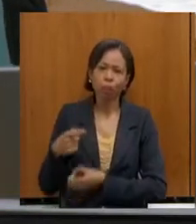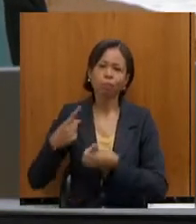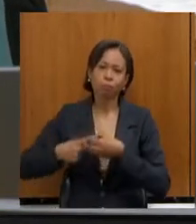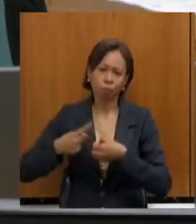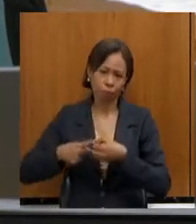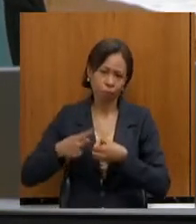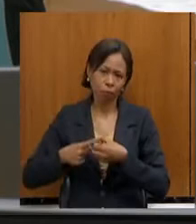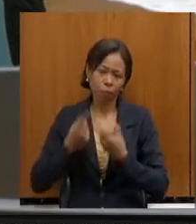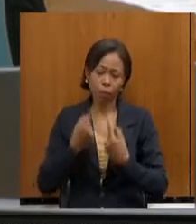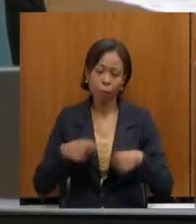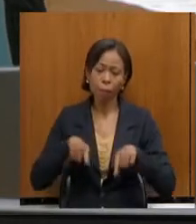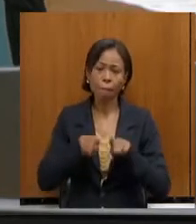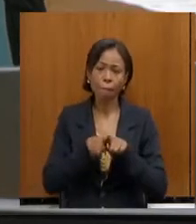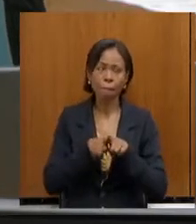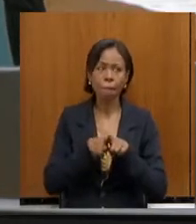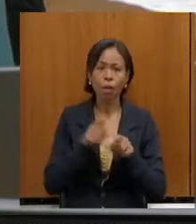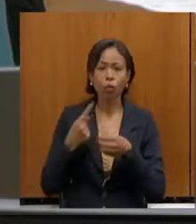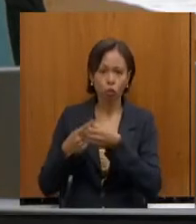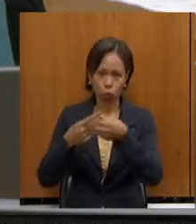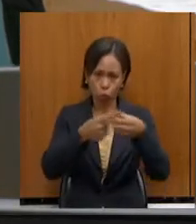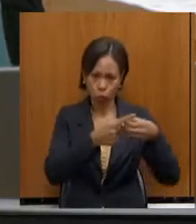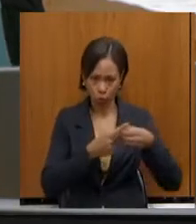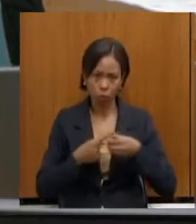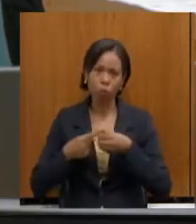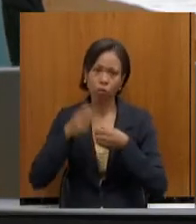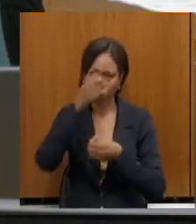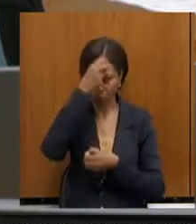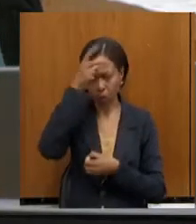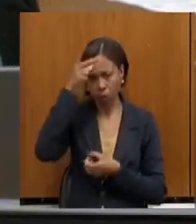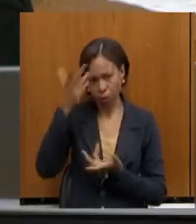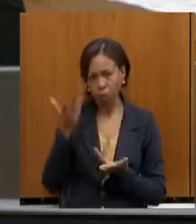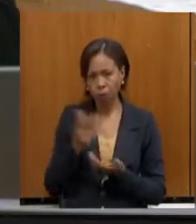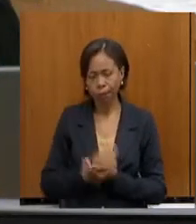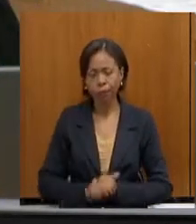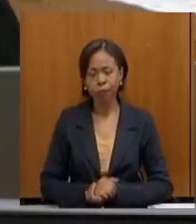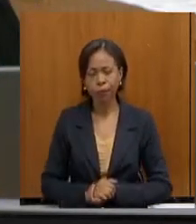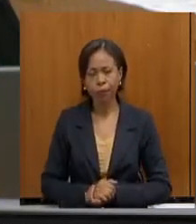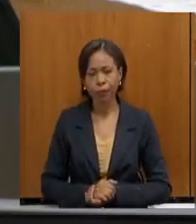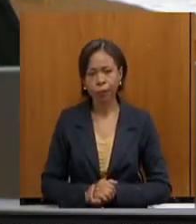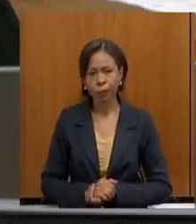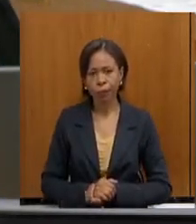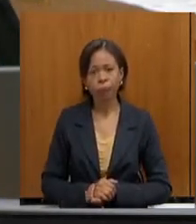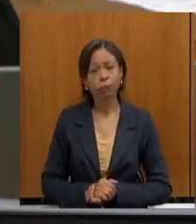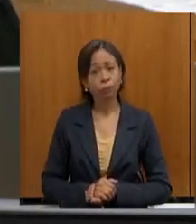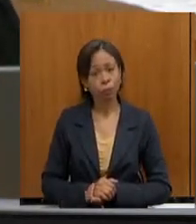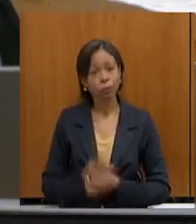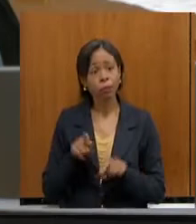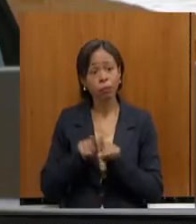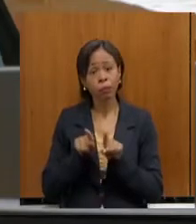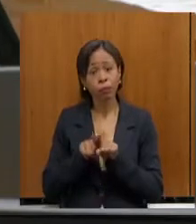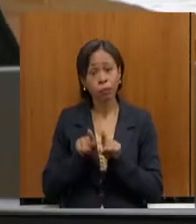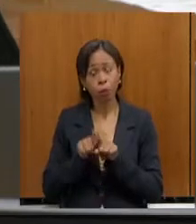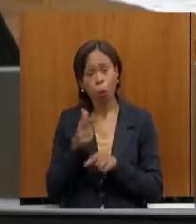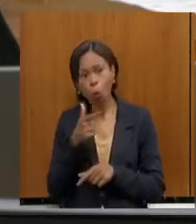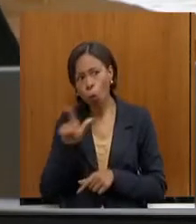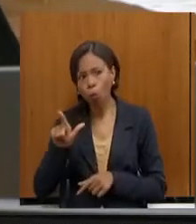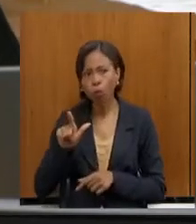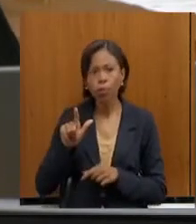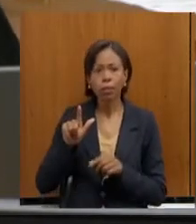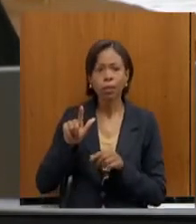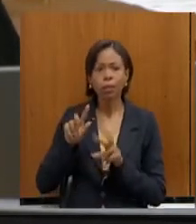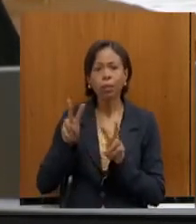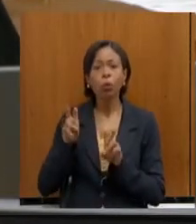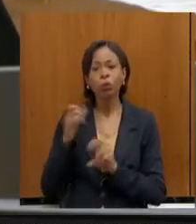com os municípios que a gente pretende fazer um trabalho nessa linha bem o outro ponto Deputado que você